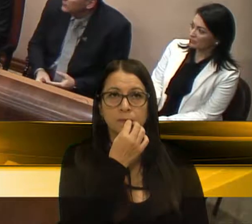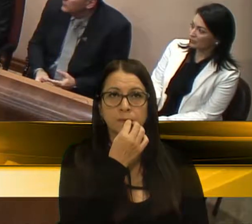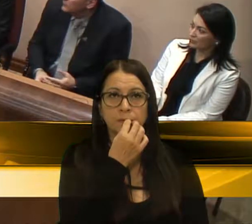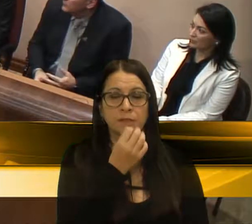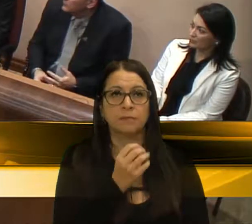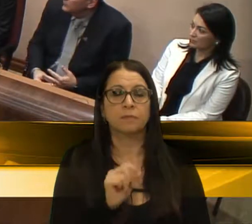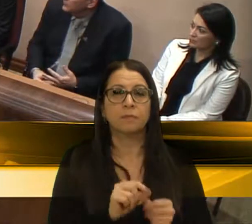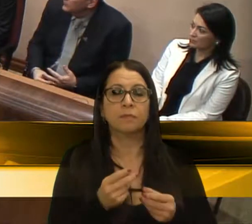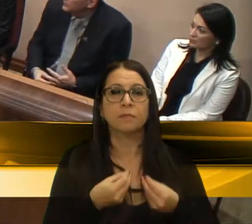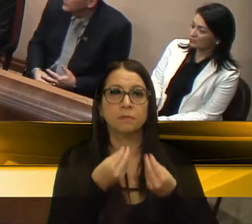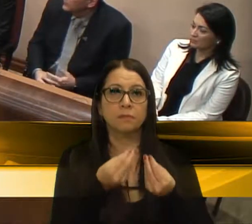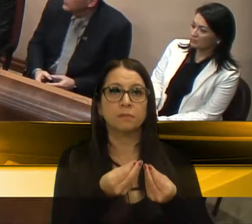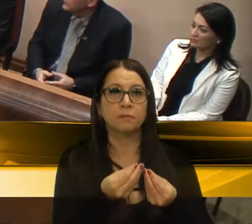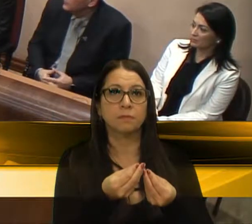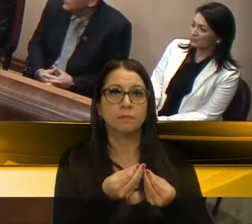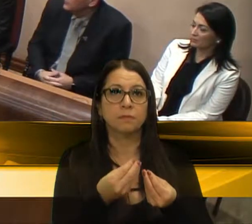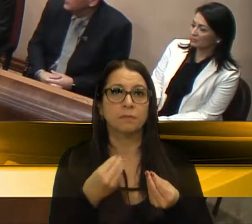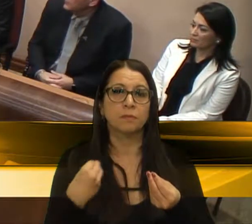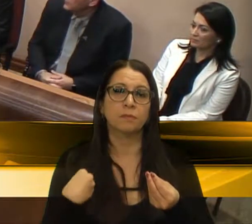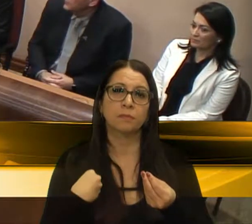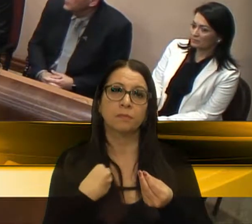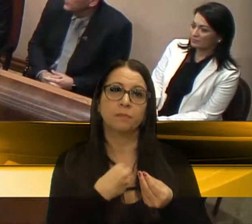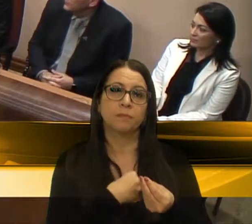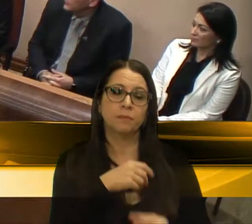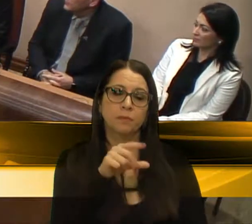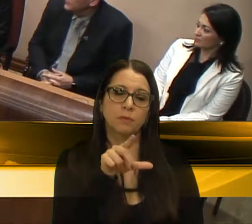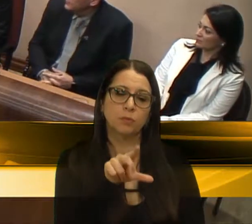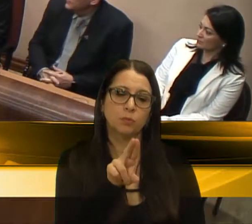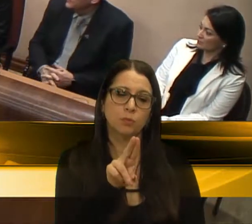Para fazer a entrega, a doutora Luciana Segar.